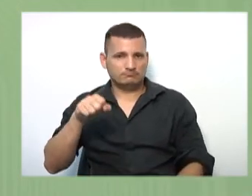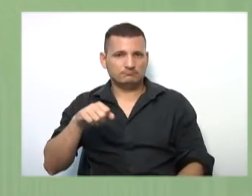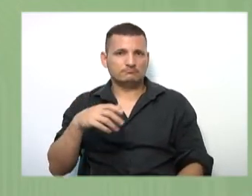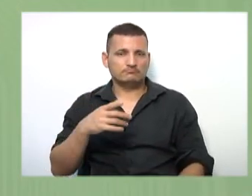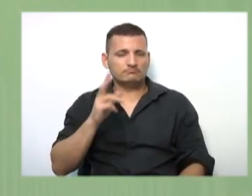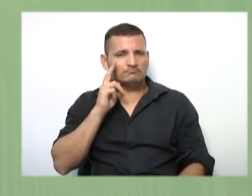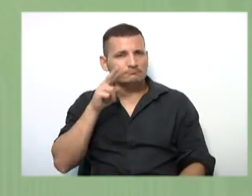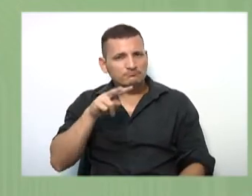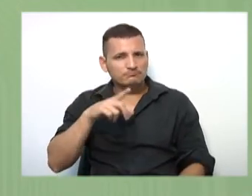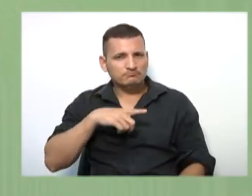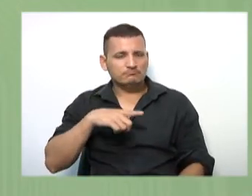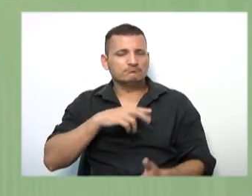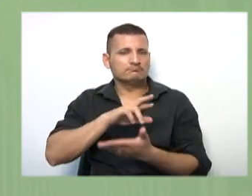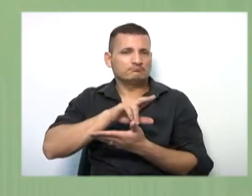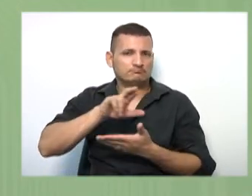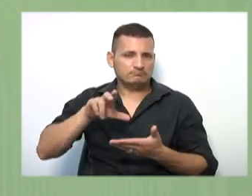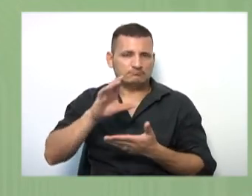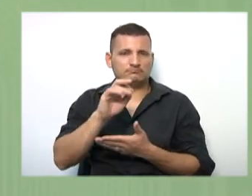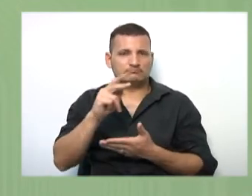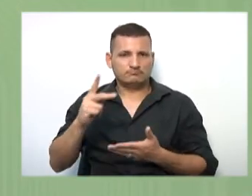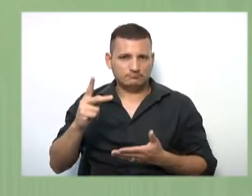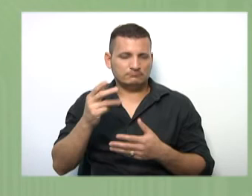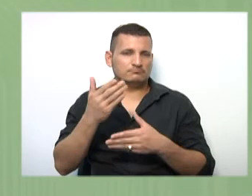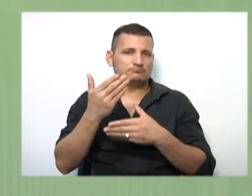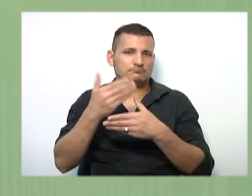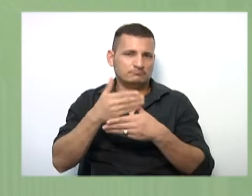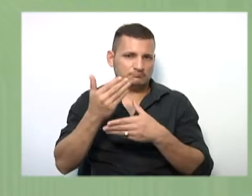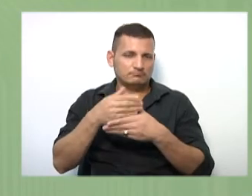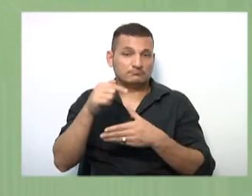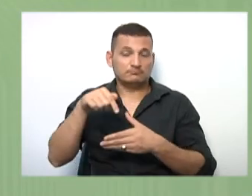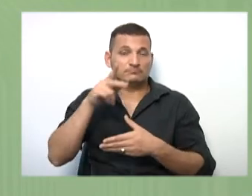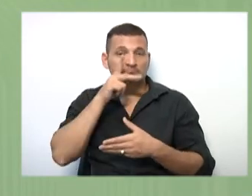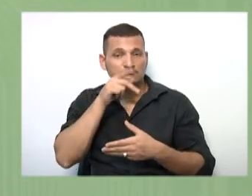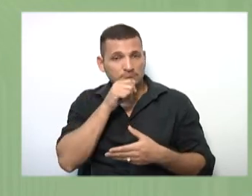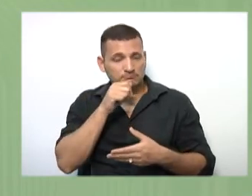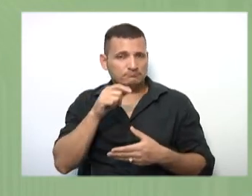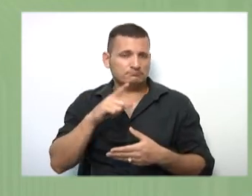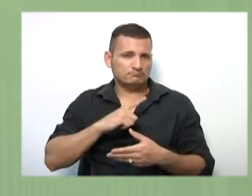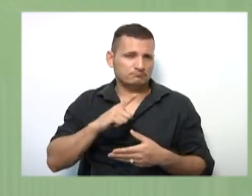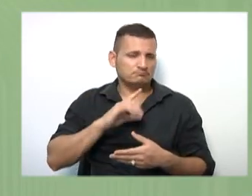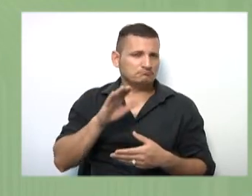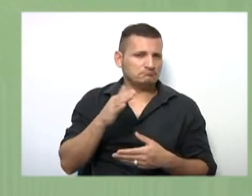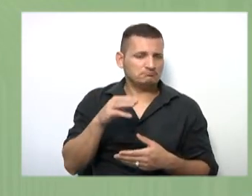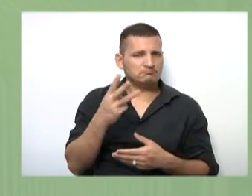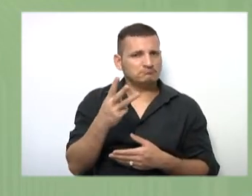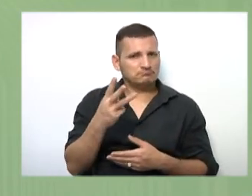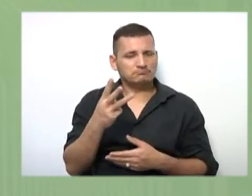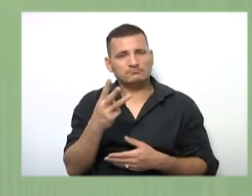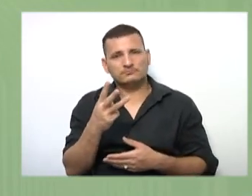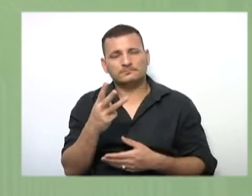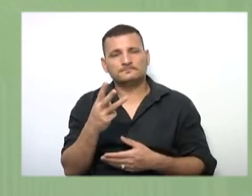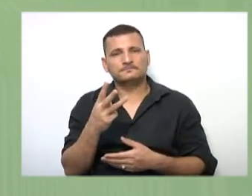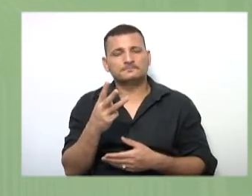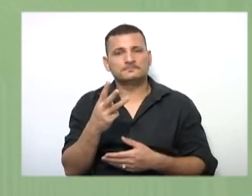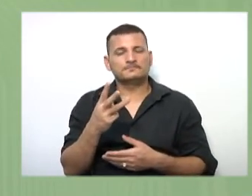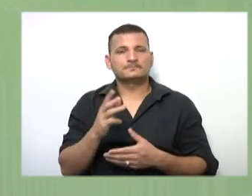muitas cooperativas de táxi, de taxistas nas cidades. Aqui em Porto Velho devemos ter umas 3, talvez.